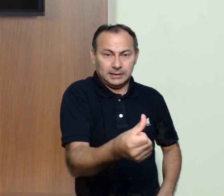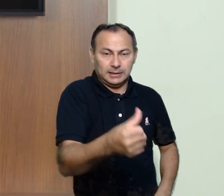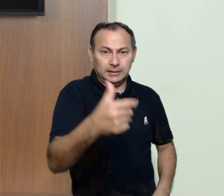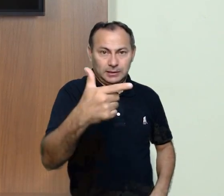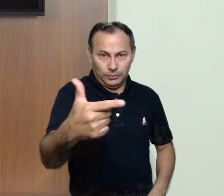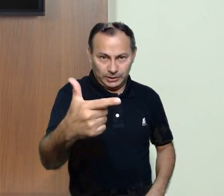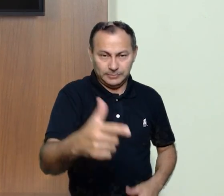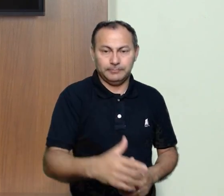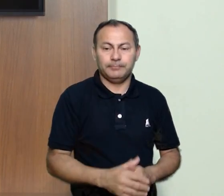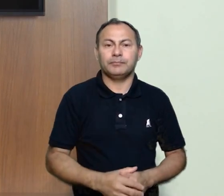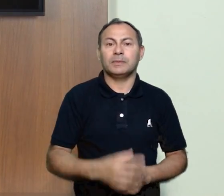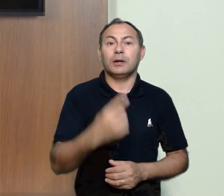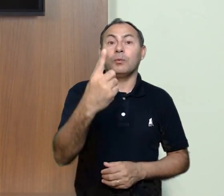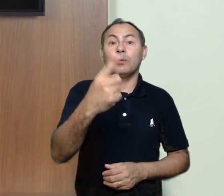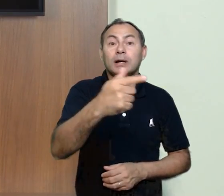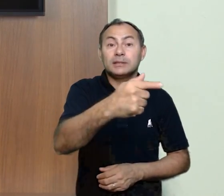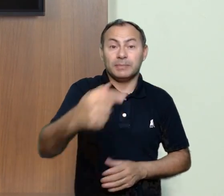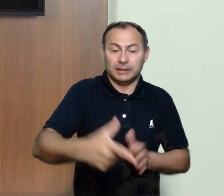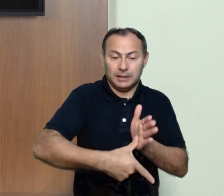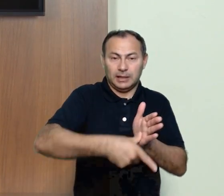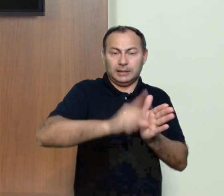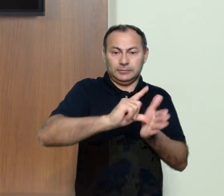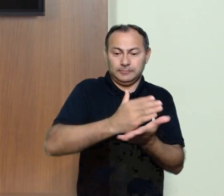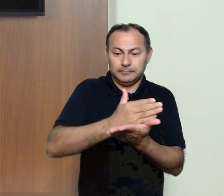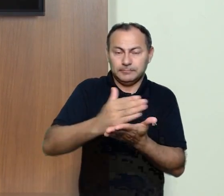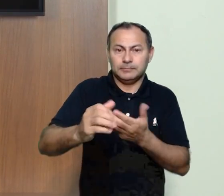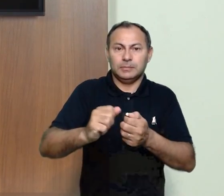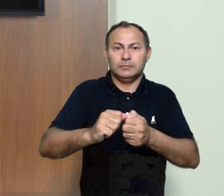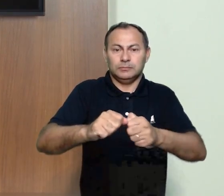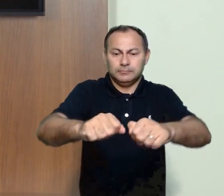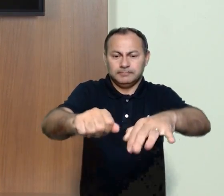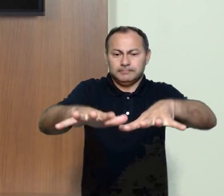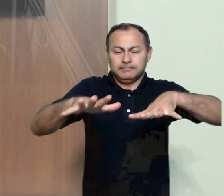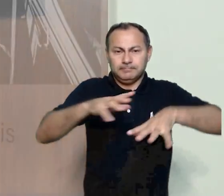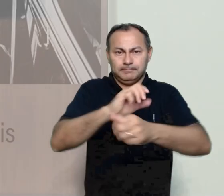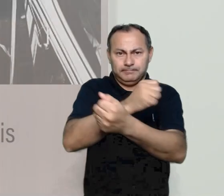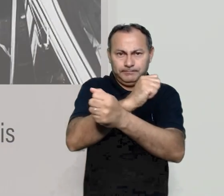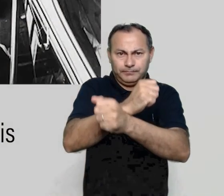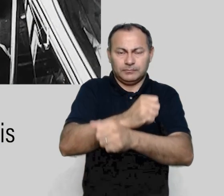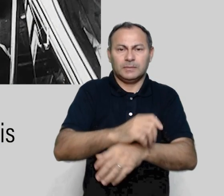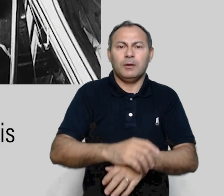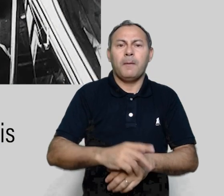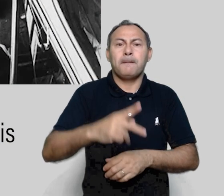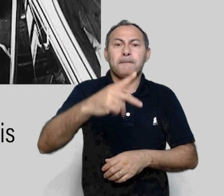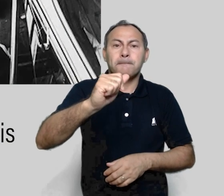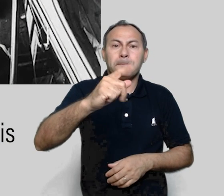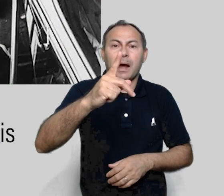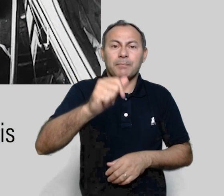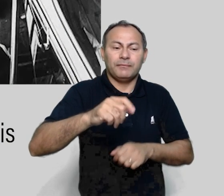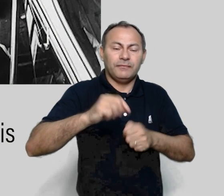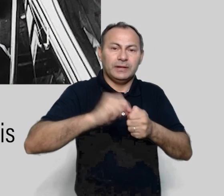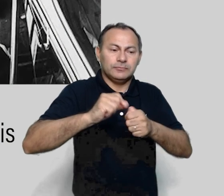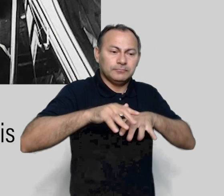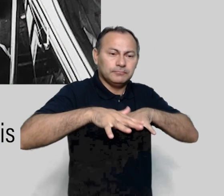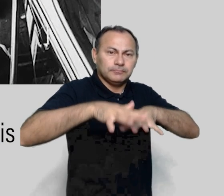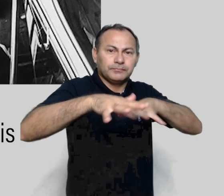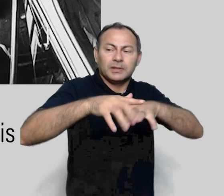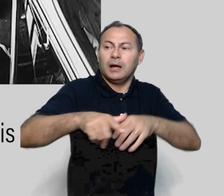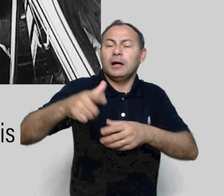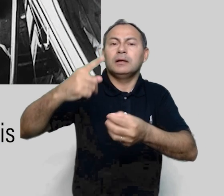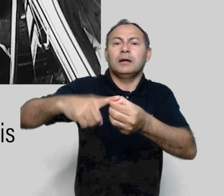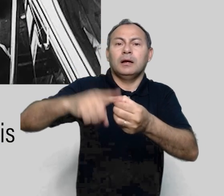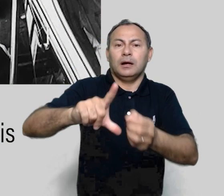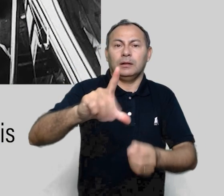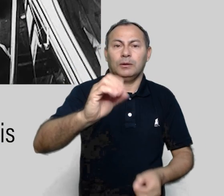1962. Uma semana antes do início do concílio, o Papa fez uma peregrinação a